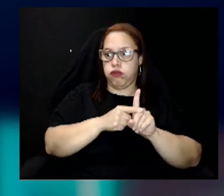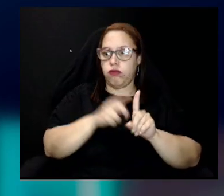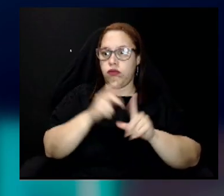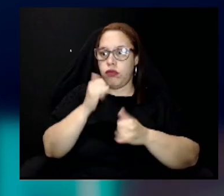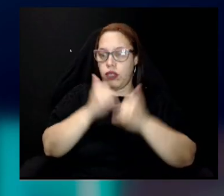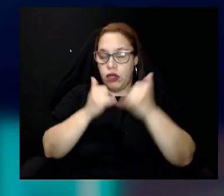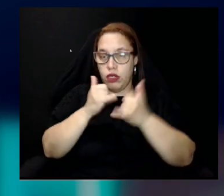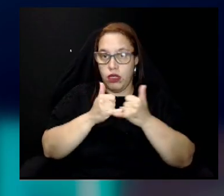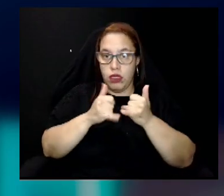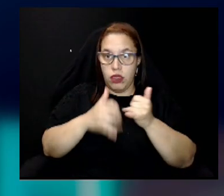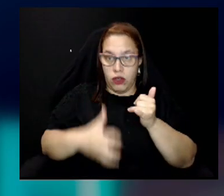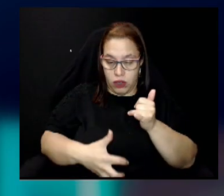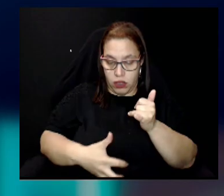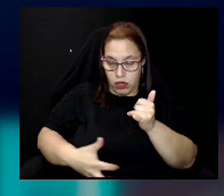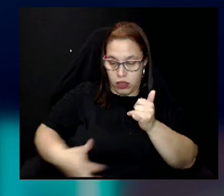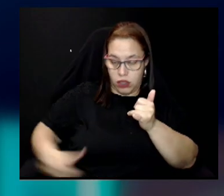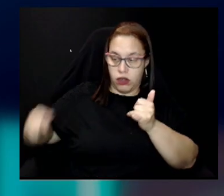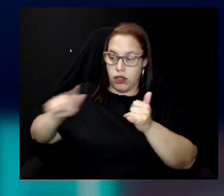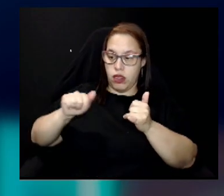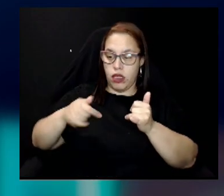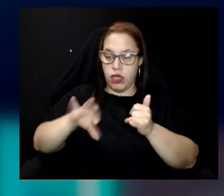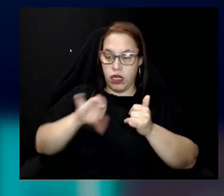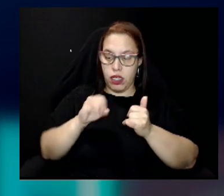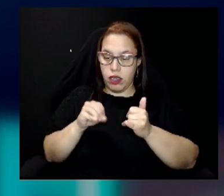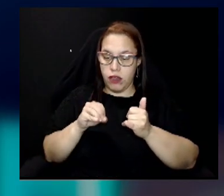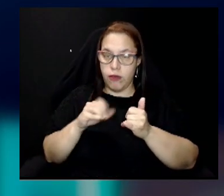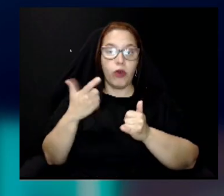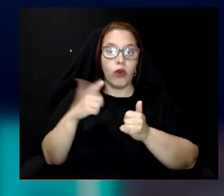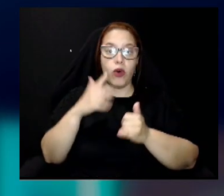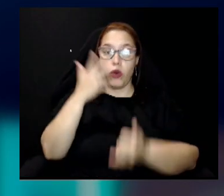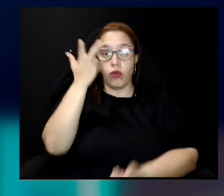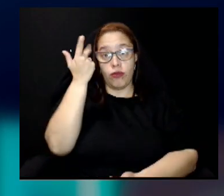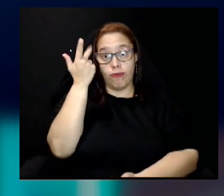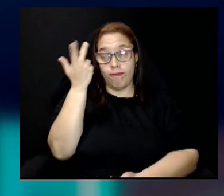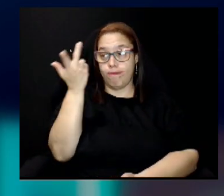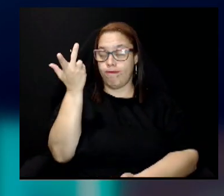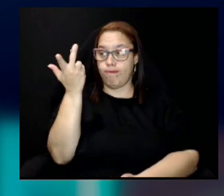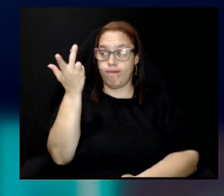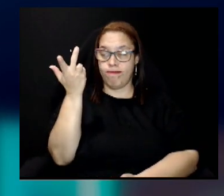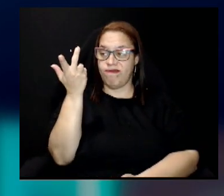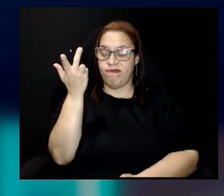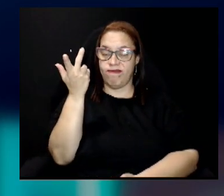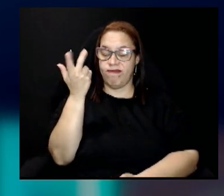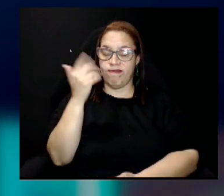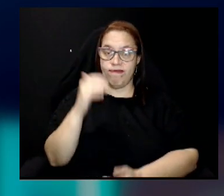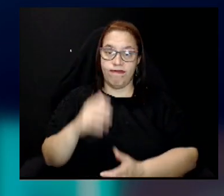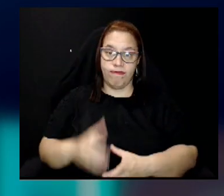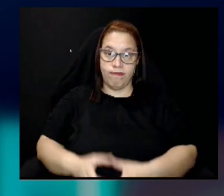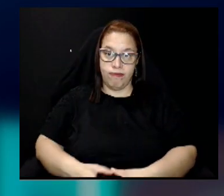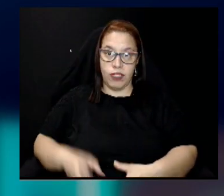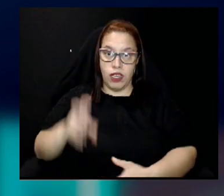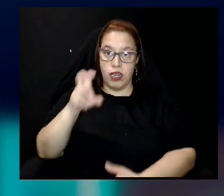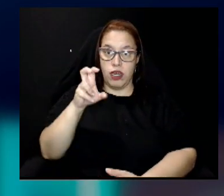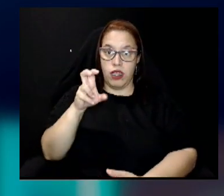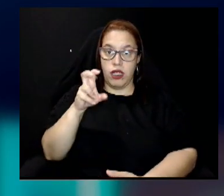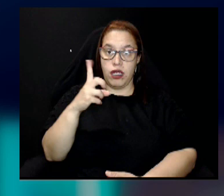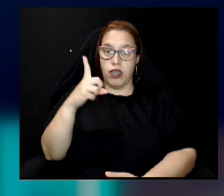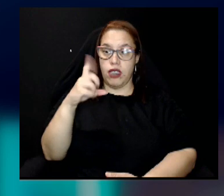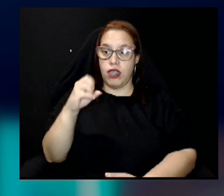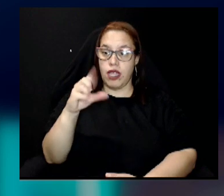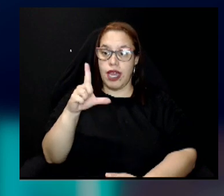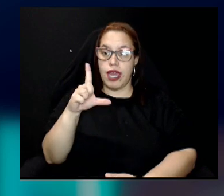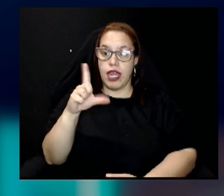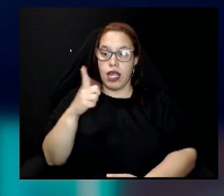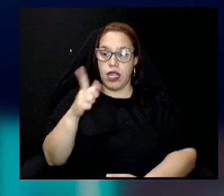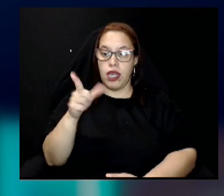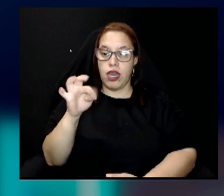para retirada desse líquido, e não é incomum a gente ter a retirada, eventualmente, de 5, 10 litros de